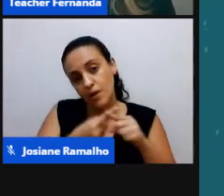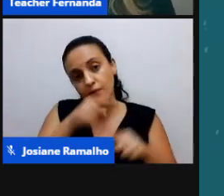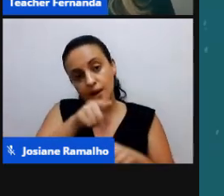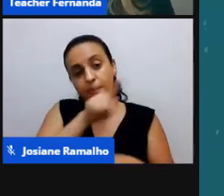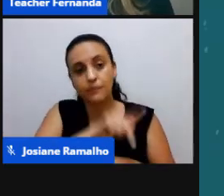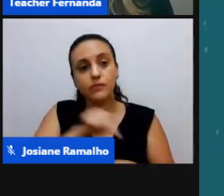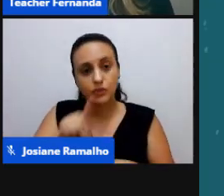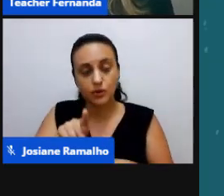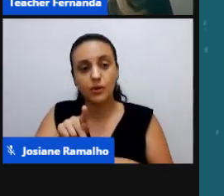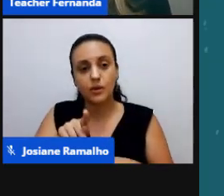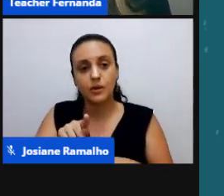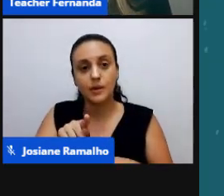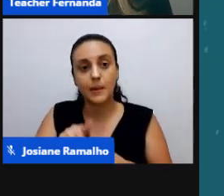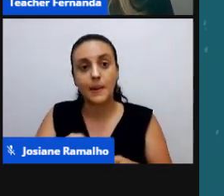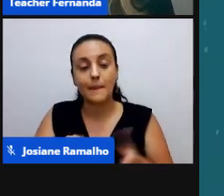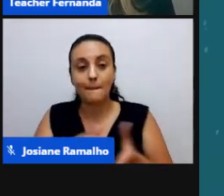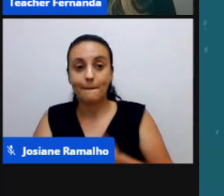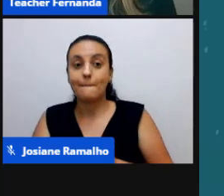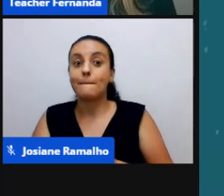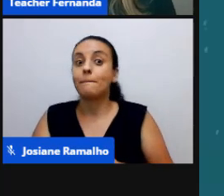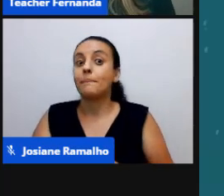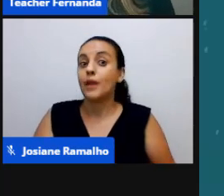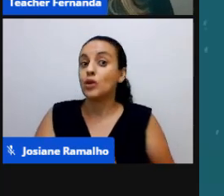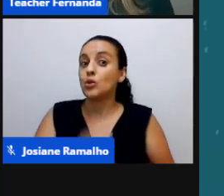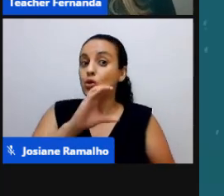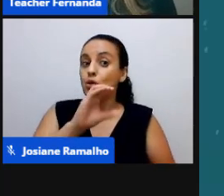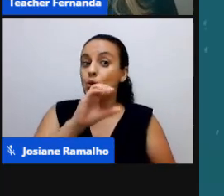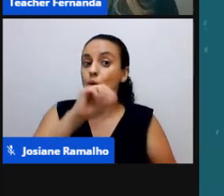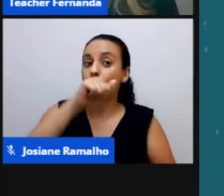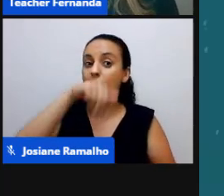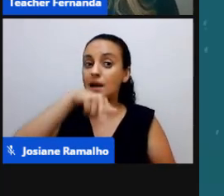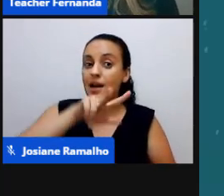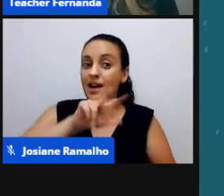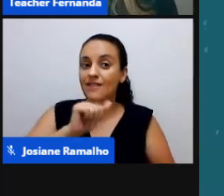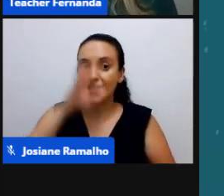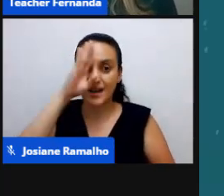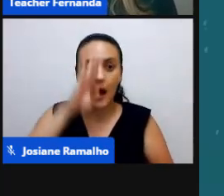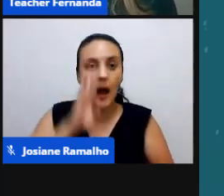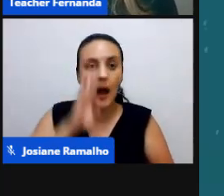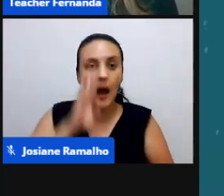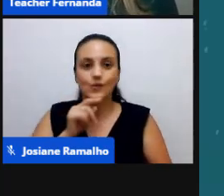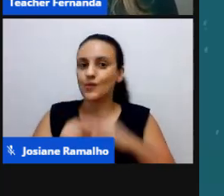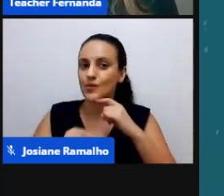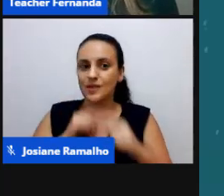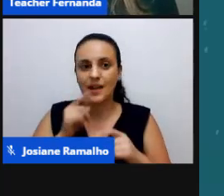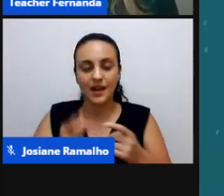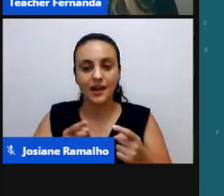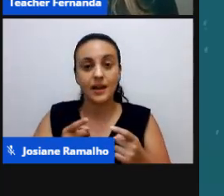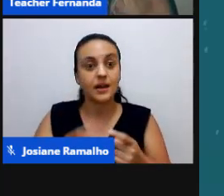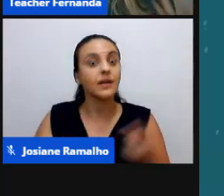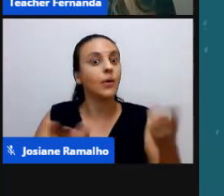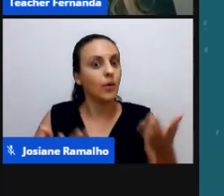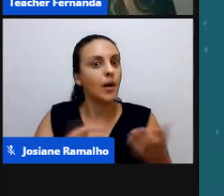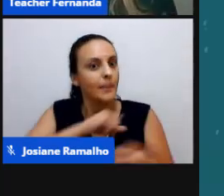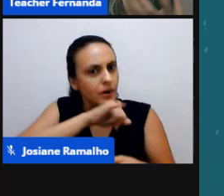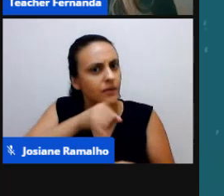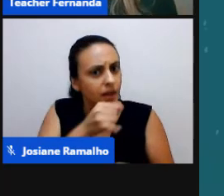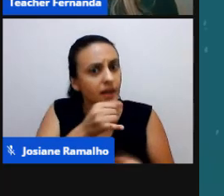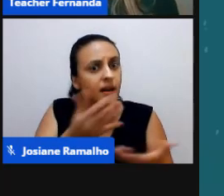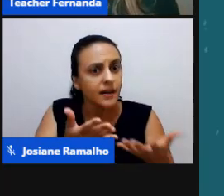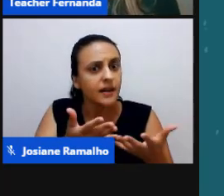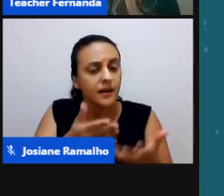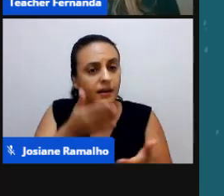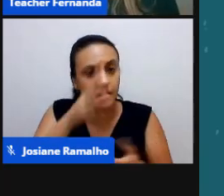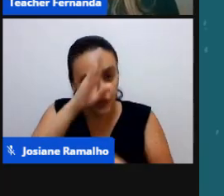funcionalidades, o Canva grátis não proporciona. Então, veja a possibilidade que vocês têm, né, de graça, de poder